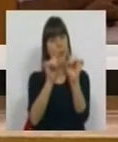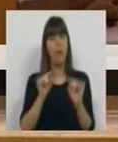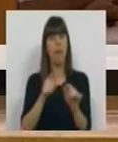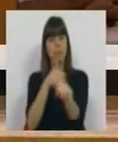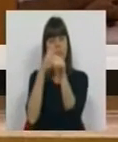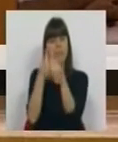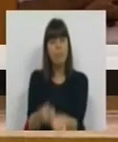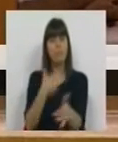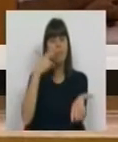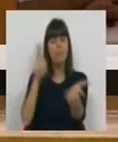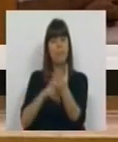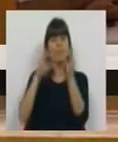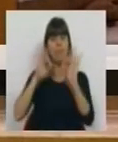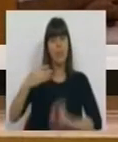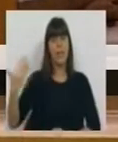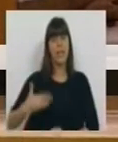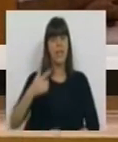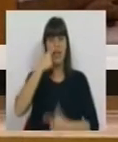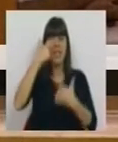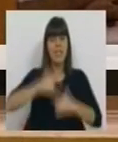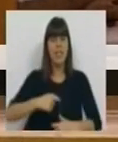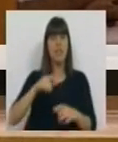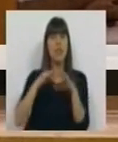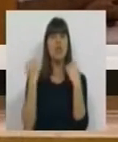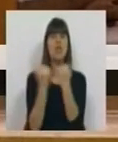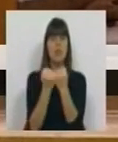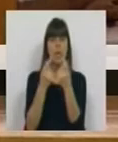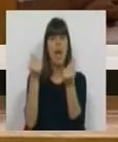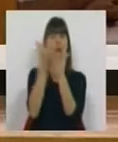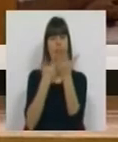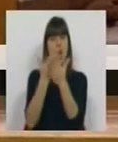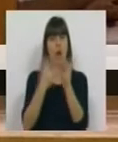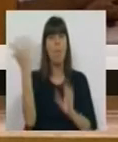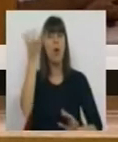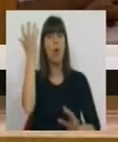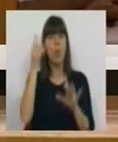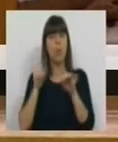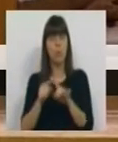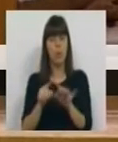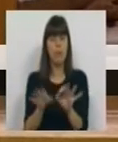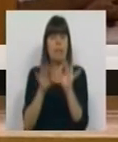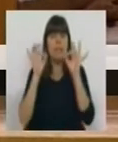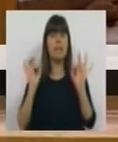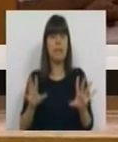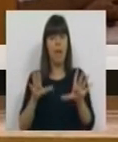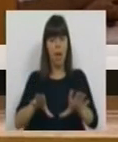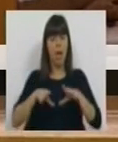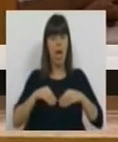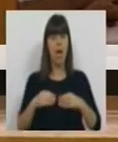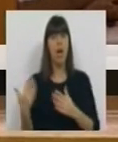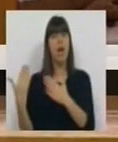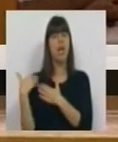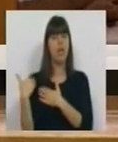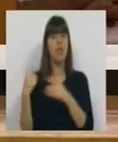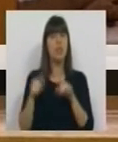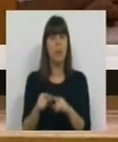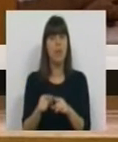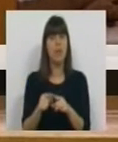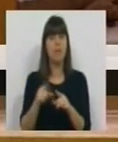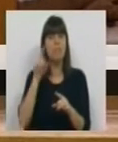no cumprimento efetivo dos direitos civis, sociais, económicos e culturais, bem como pelo assumir das